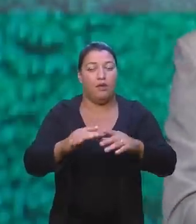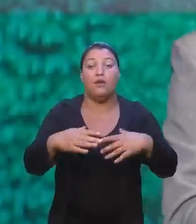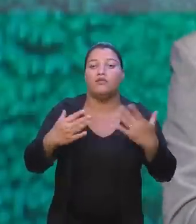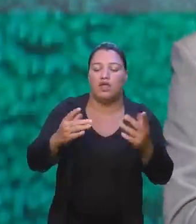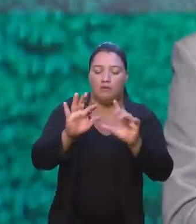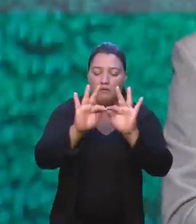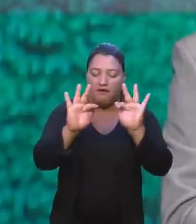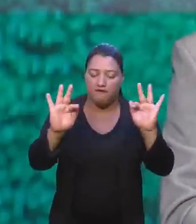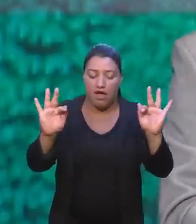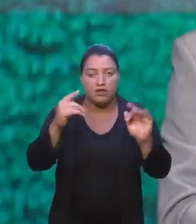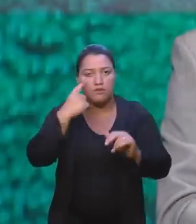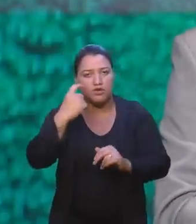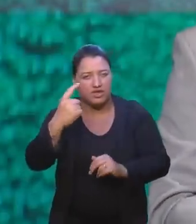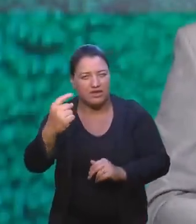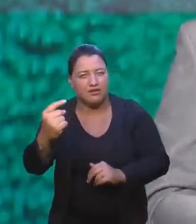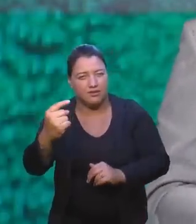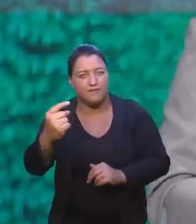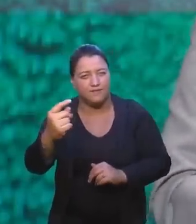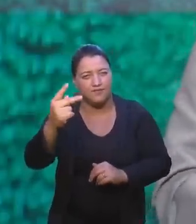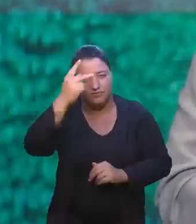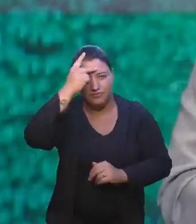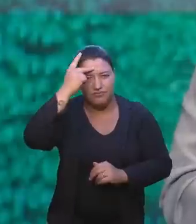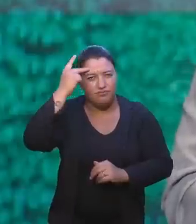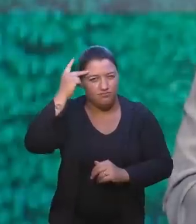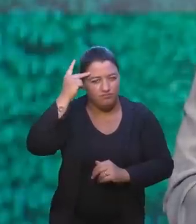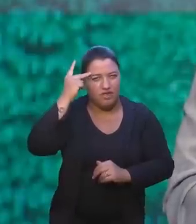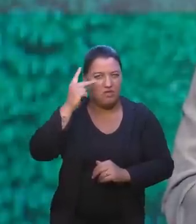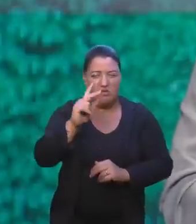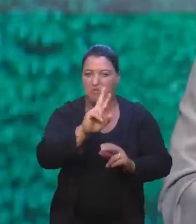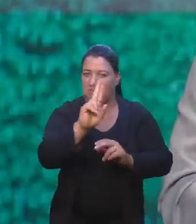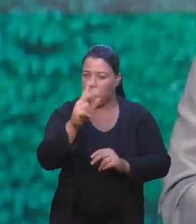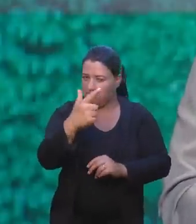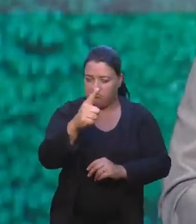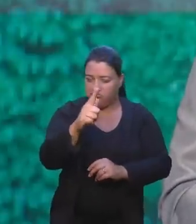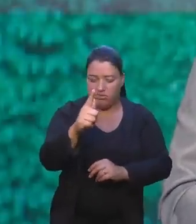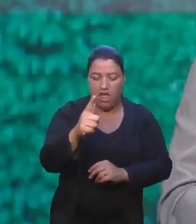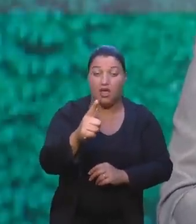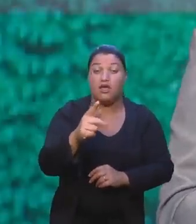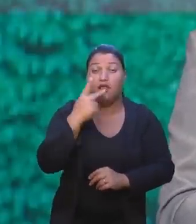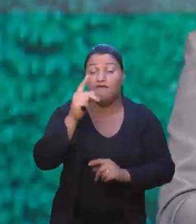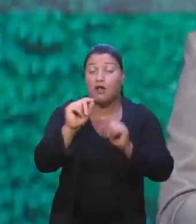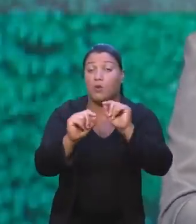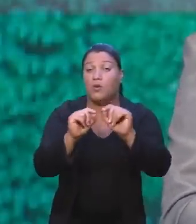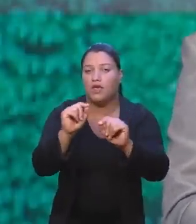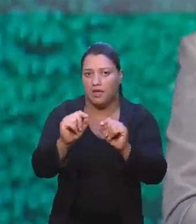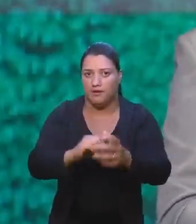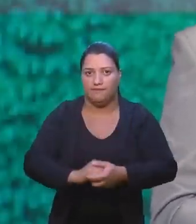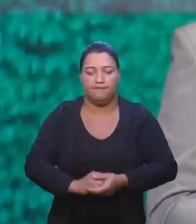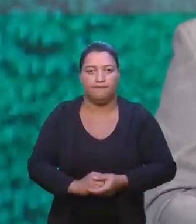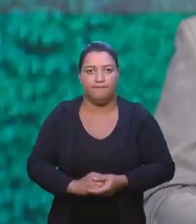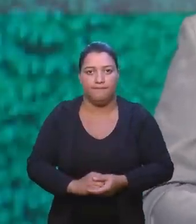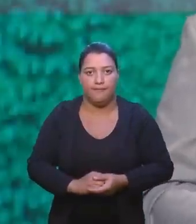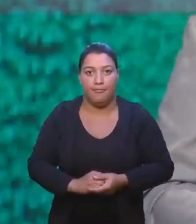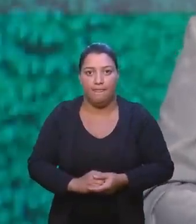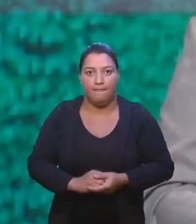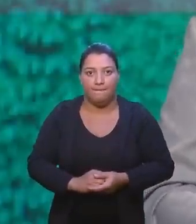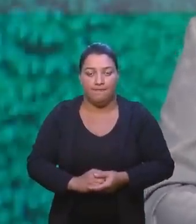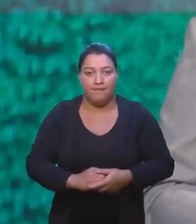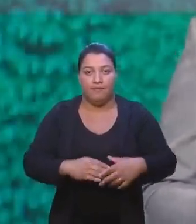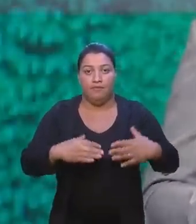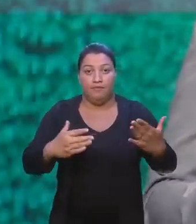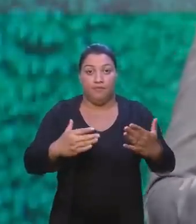de um sábio que não foi identificado, onde ele diz que exercícios